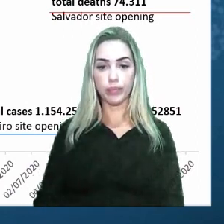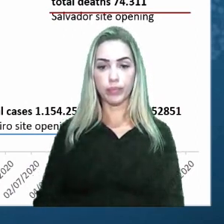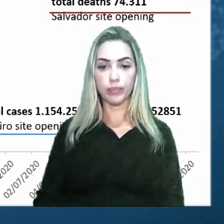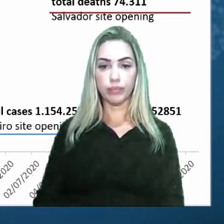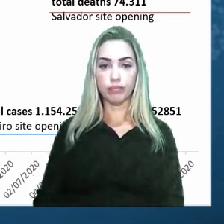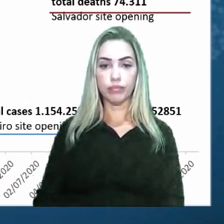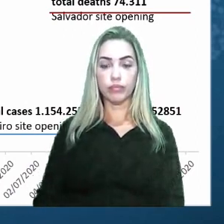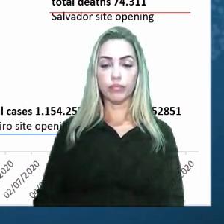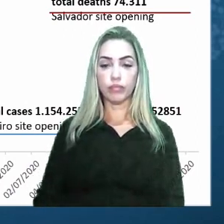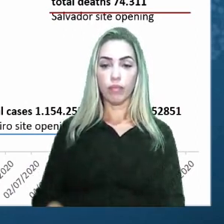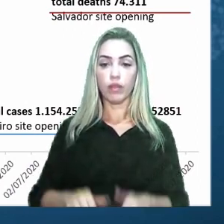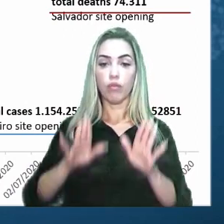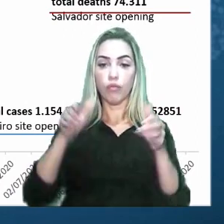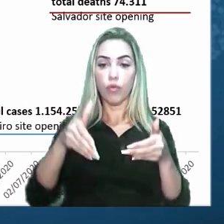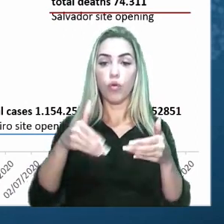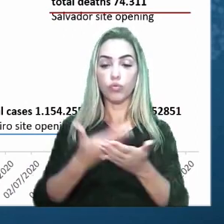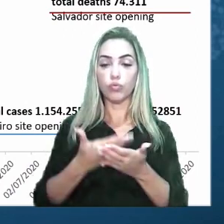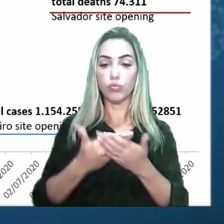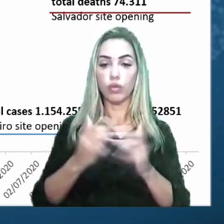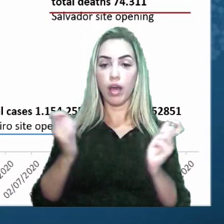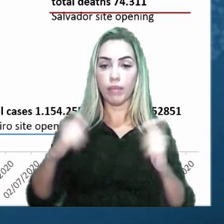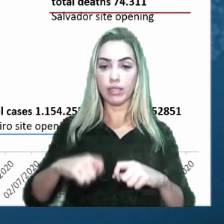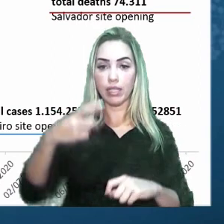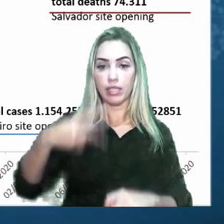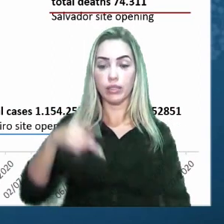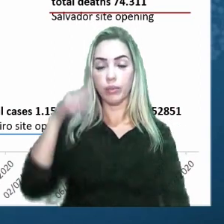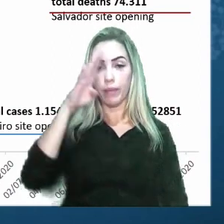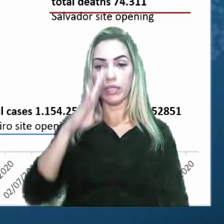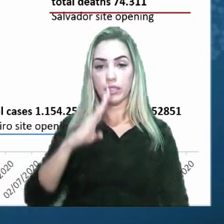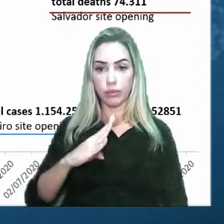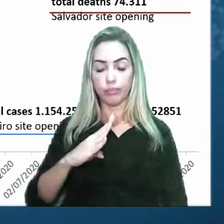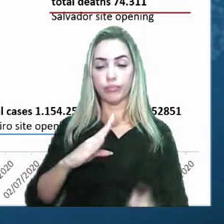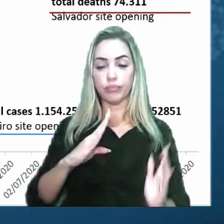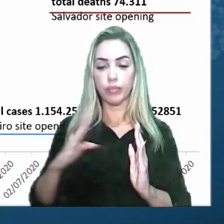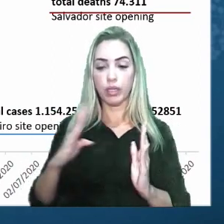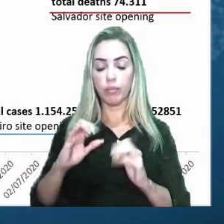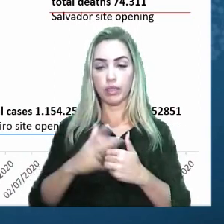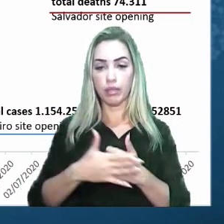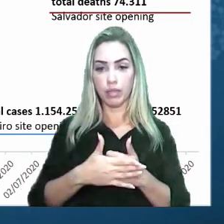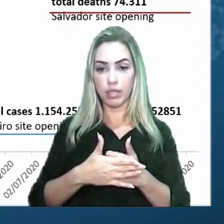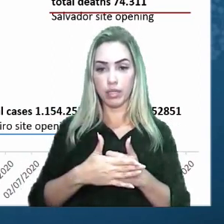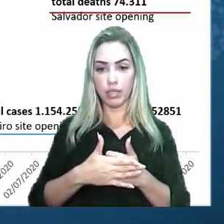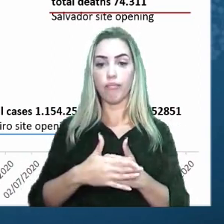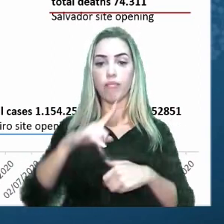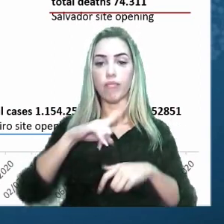Focando no estudo de eficácia no Brasil, durante a pandemia,